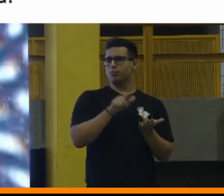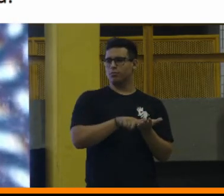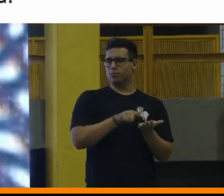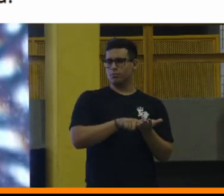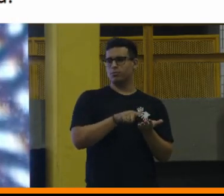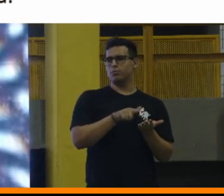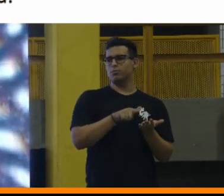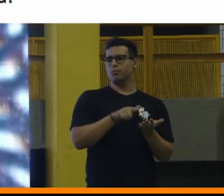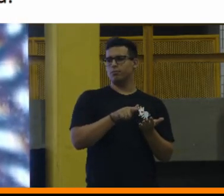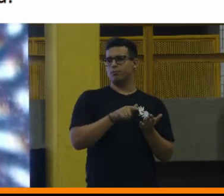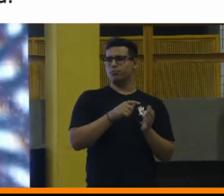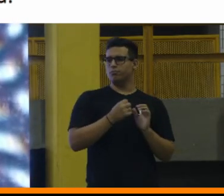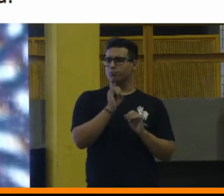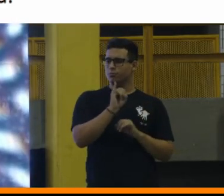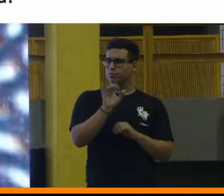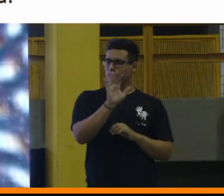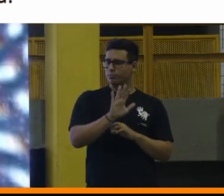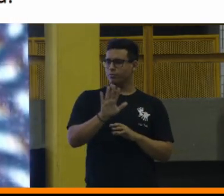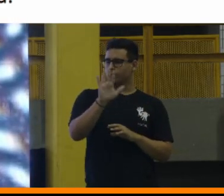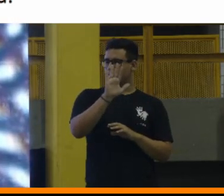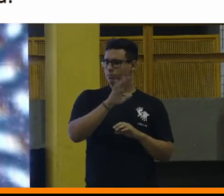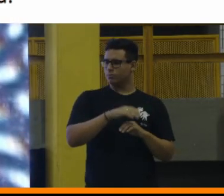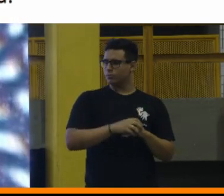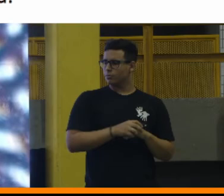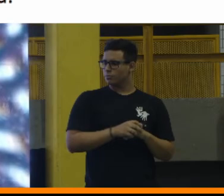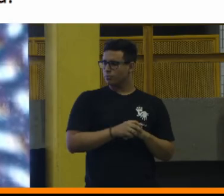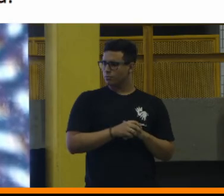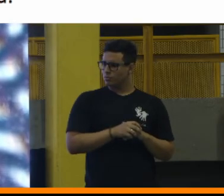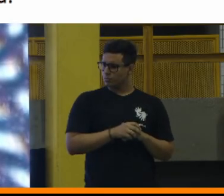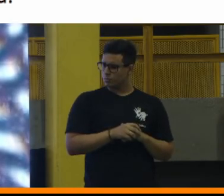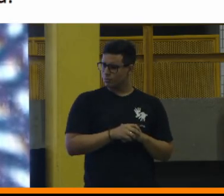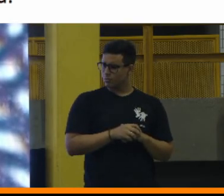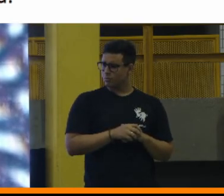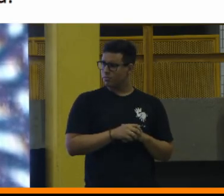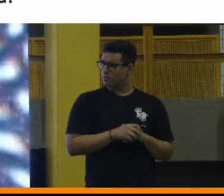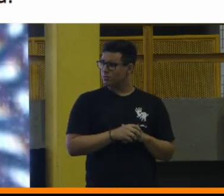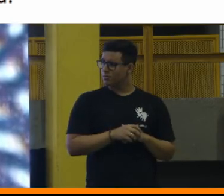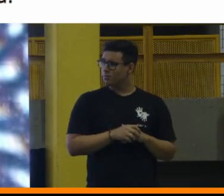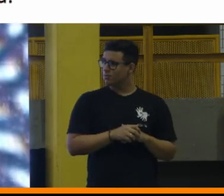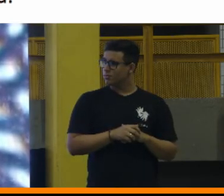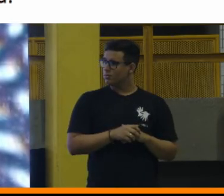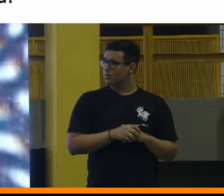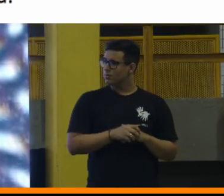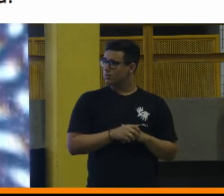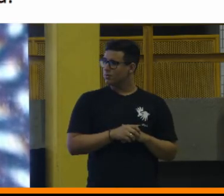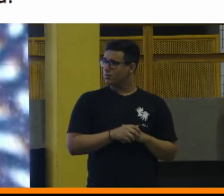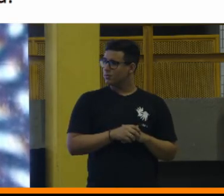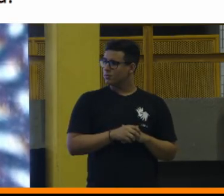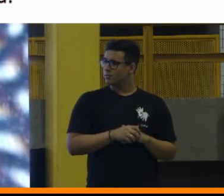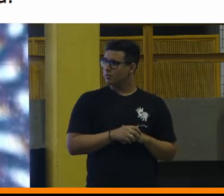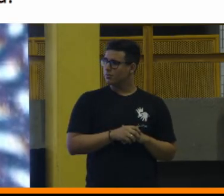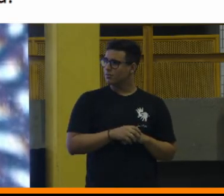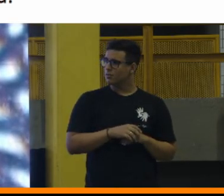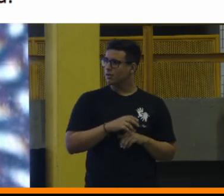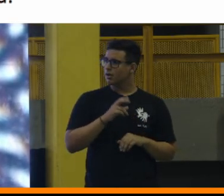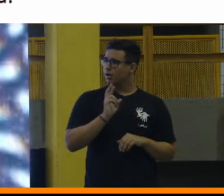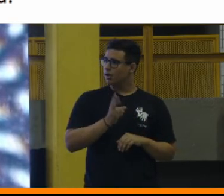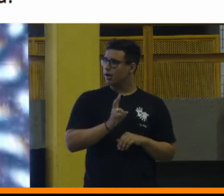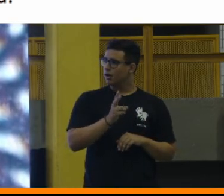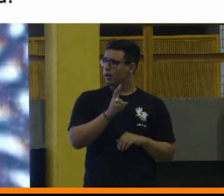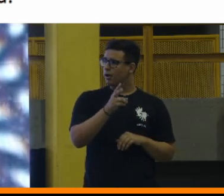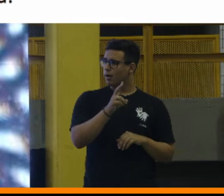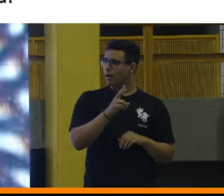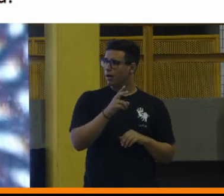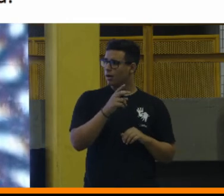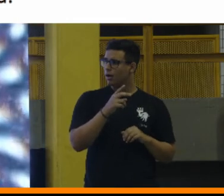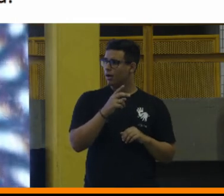esfera de metal é abandonada para descer um plano inclinado, ela sempre atinge no